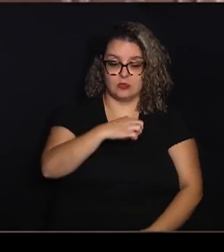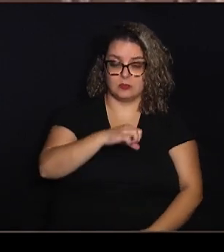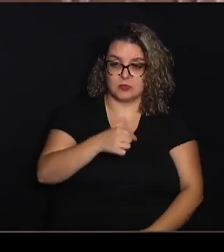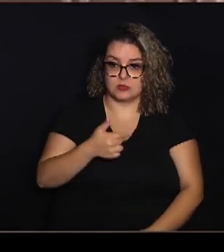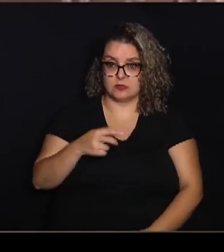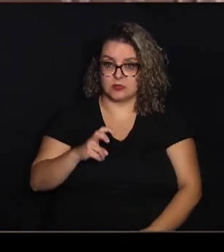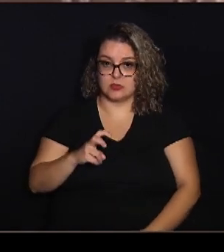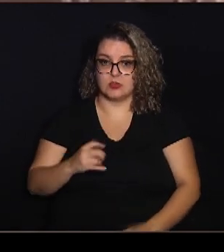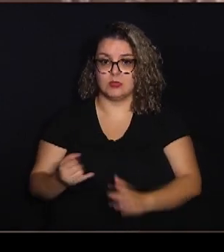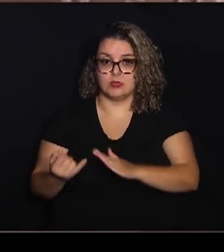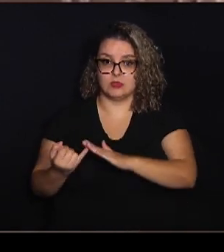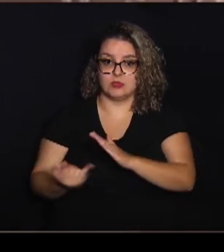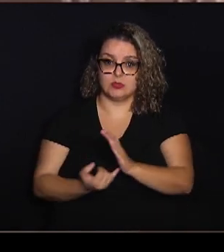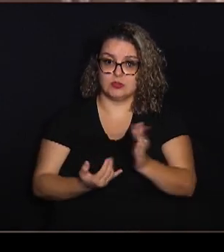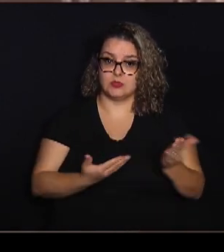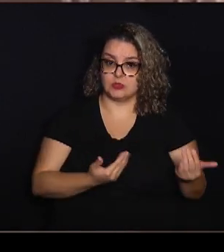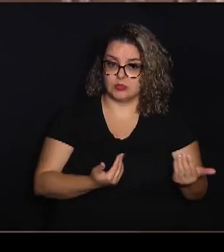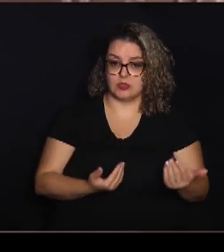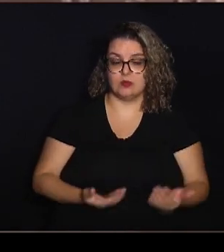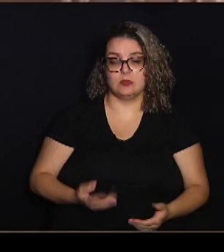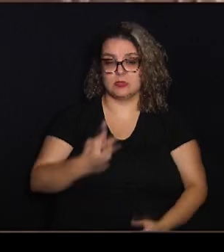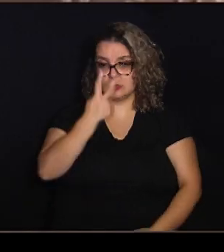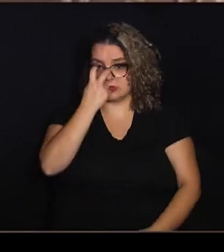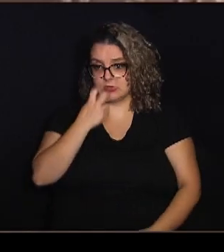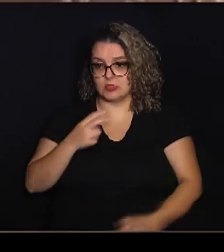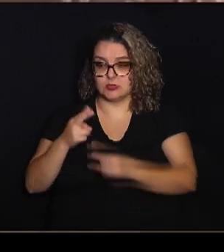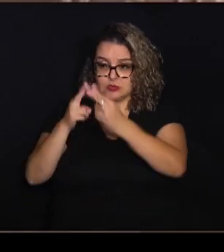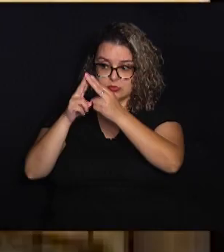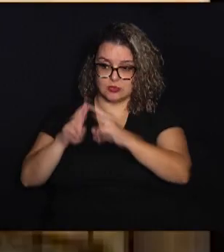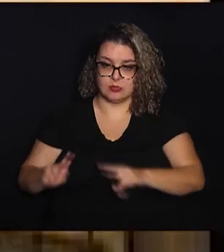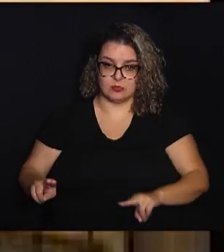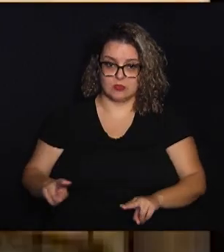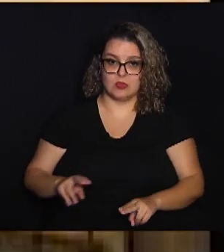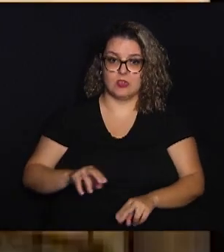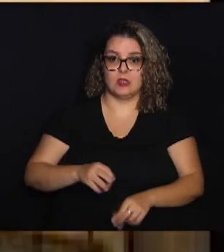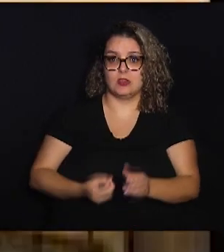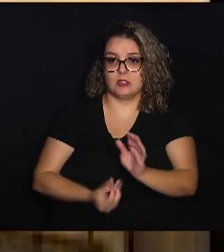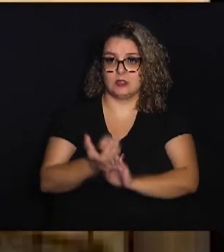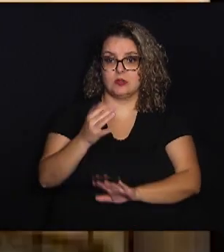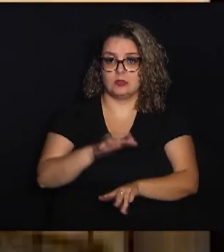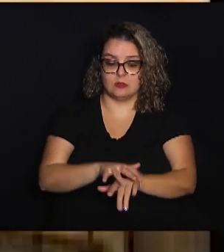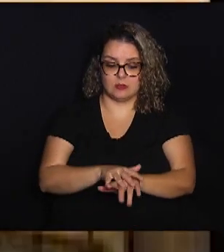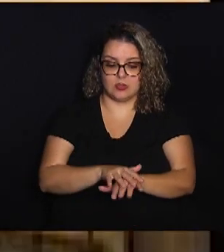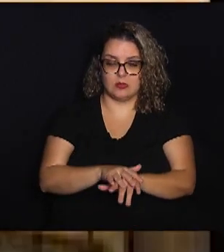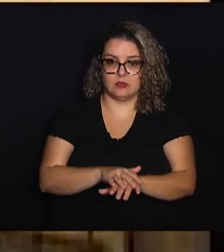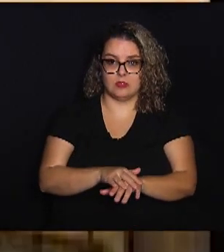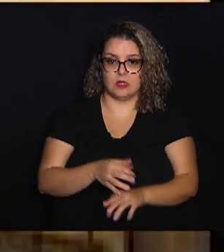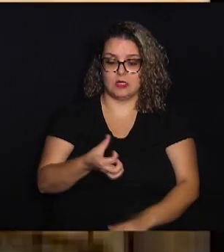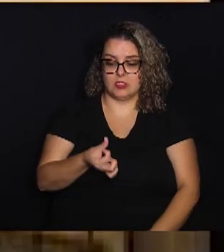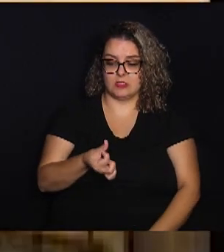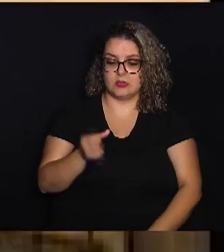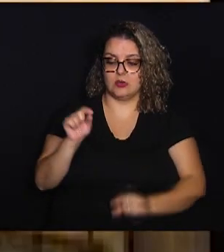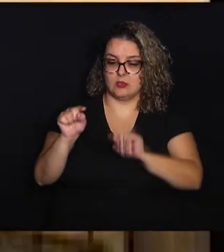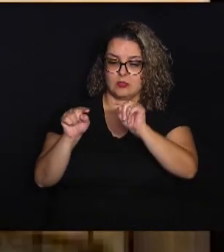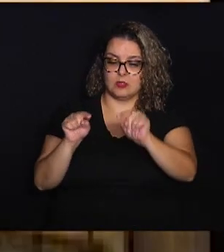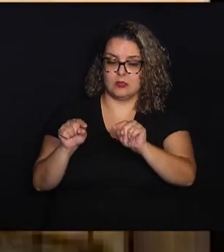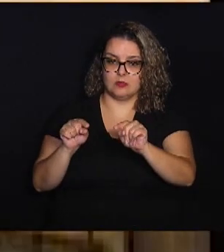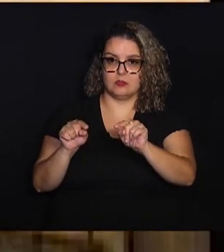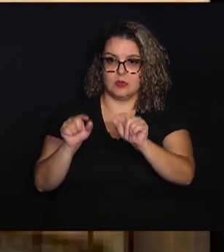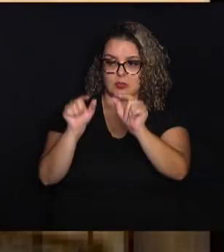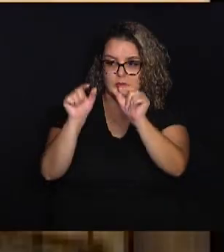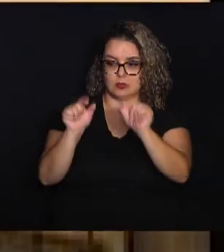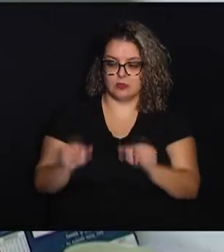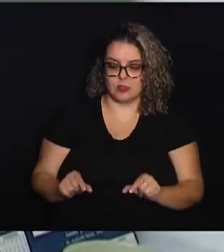Instituto para Jovens Cegos de Paris e foi quando criou o método Braille, que conta com 6 pontos, sendo 2 colunas de